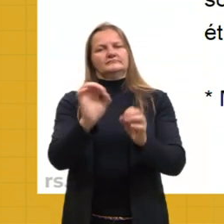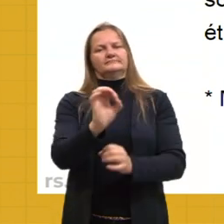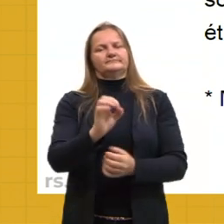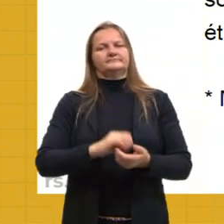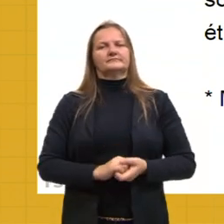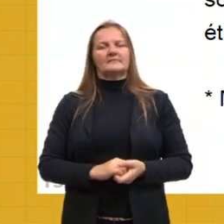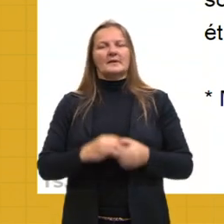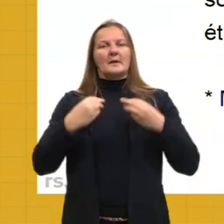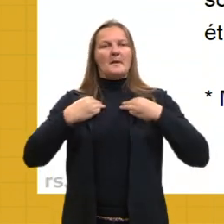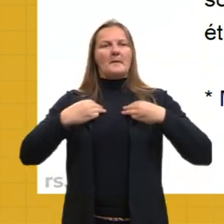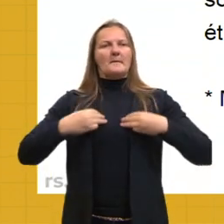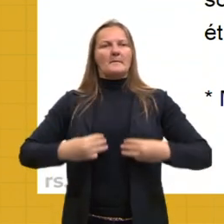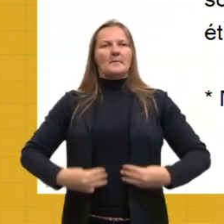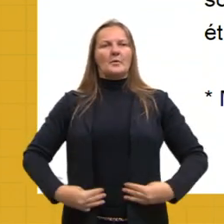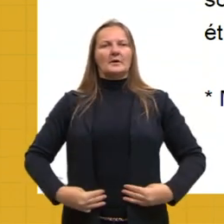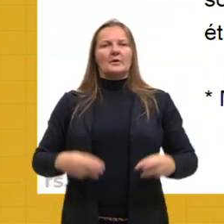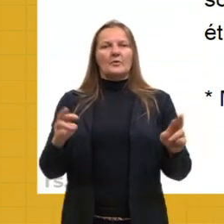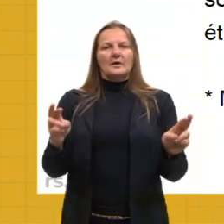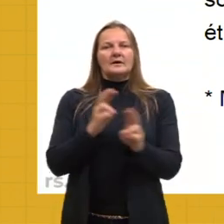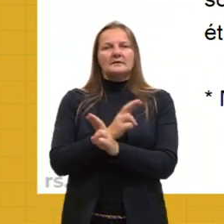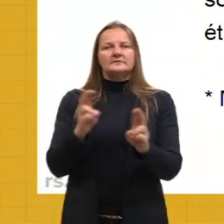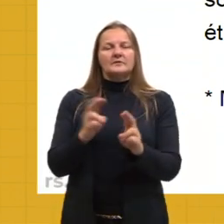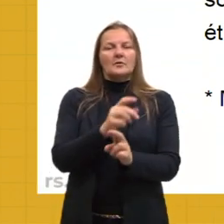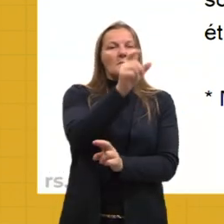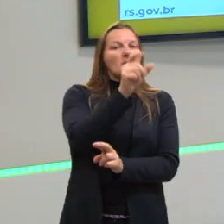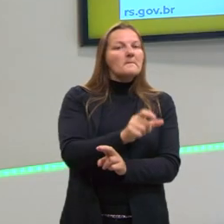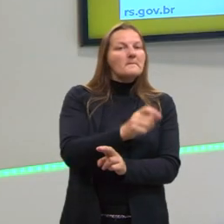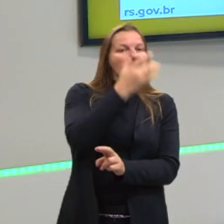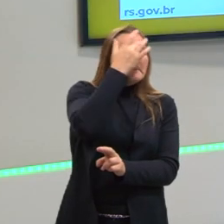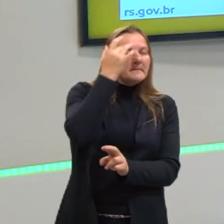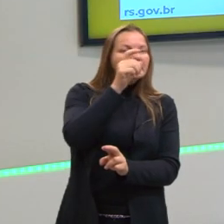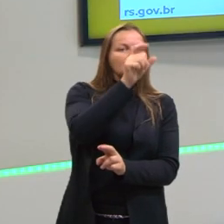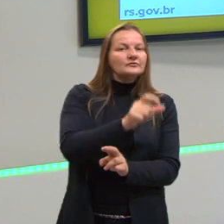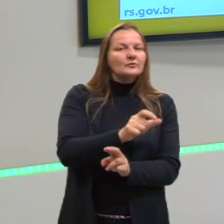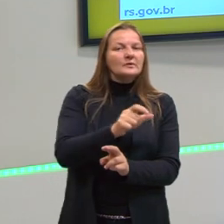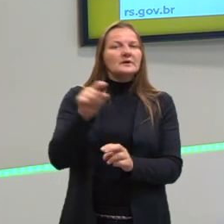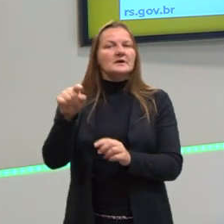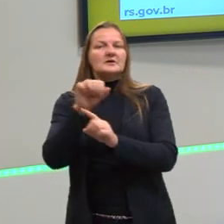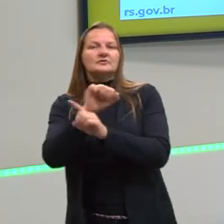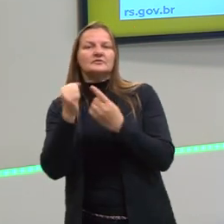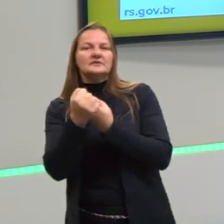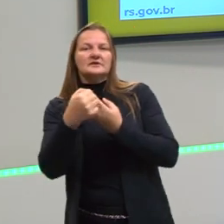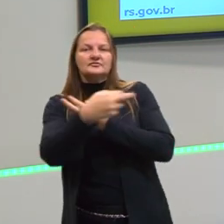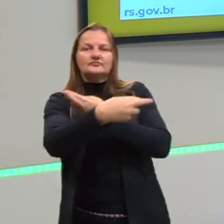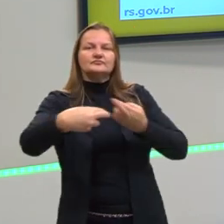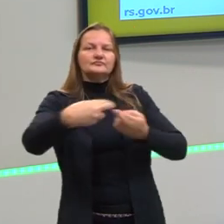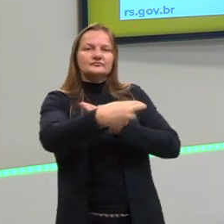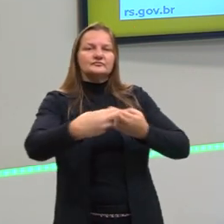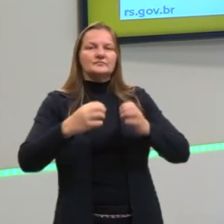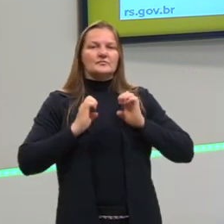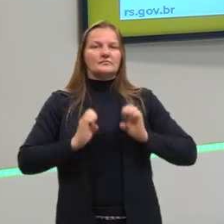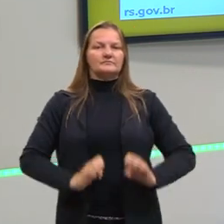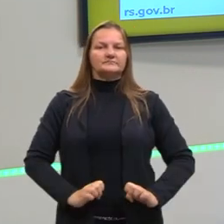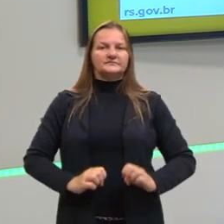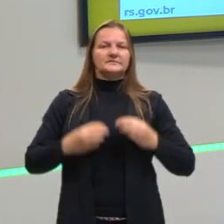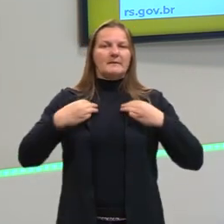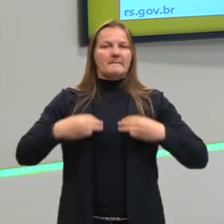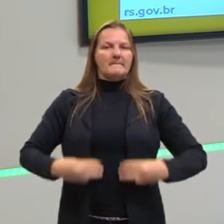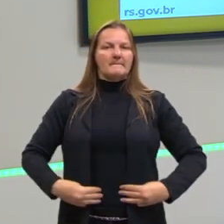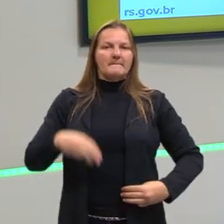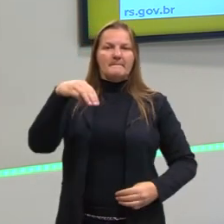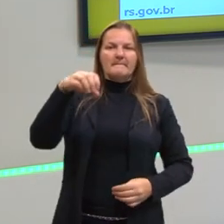a moral uma relação entre de indivíduos e sociedades veja só como é que o rei que propõe antiga né como é que depois essa relação do da